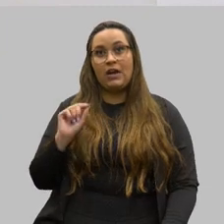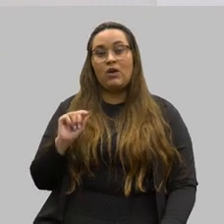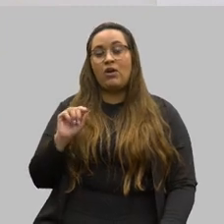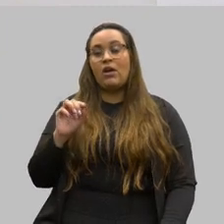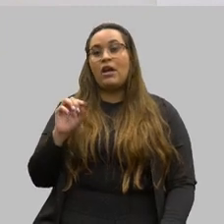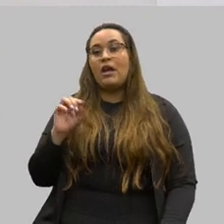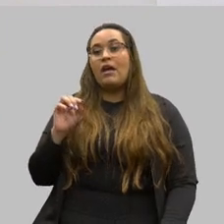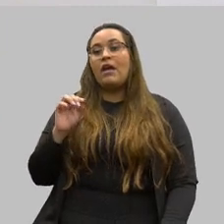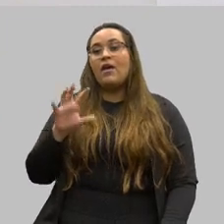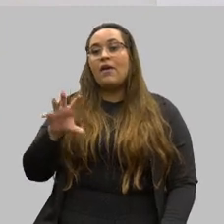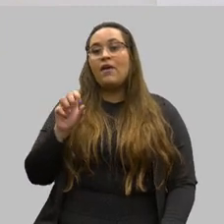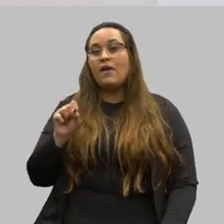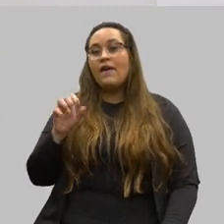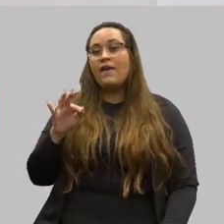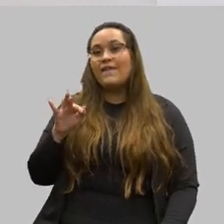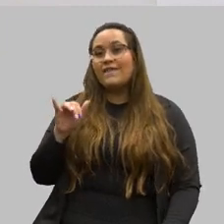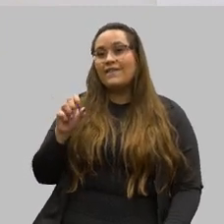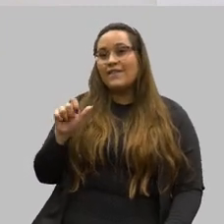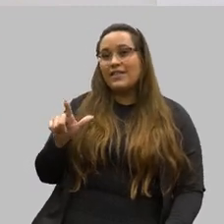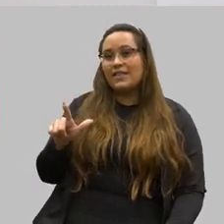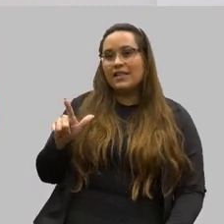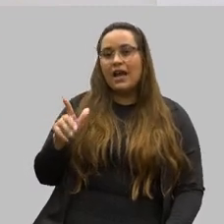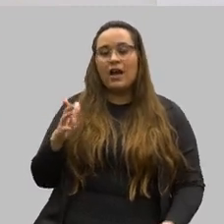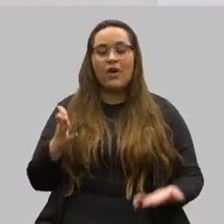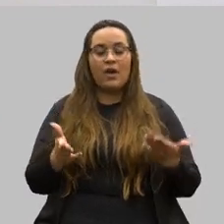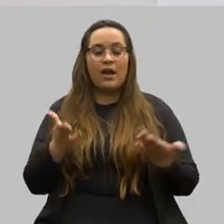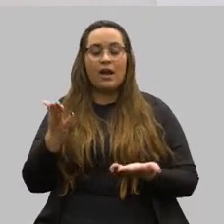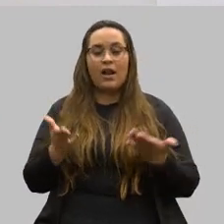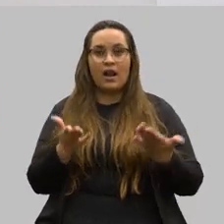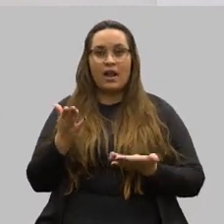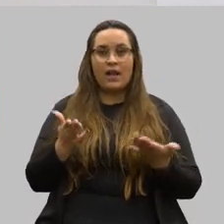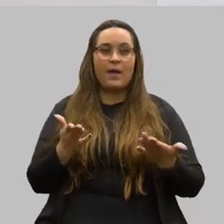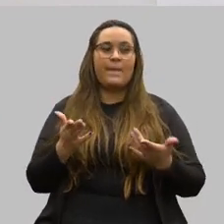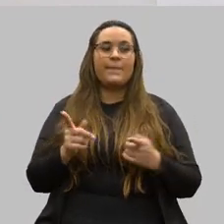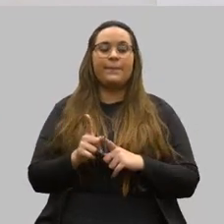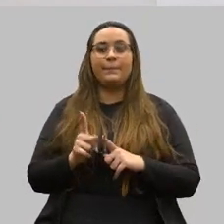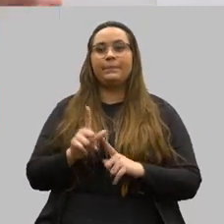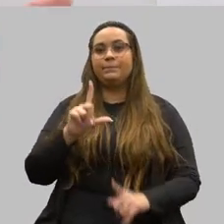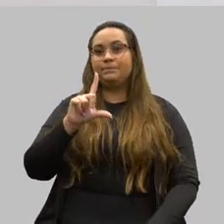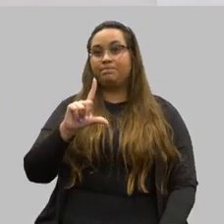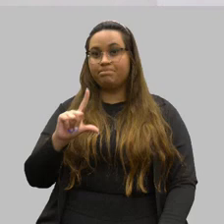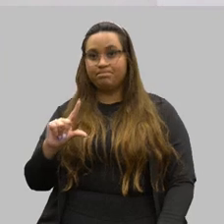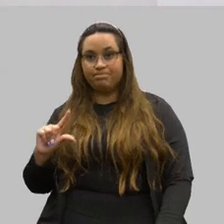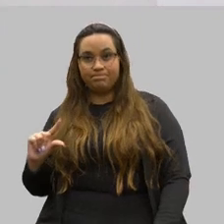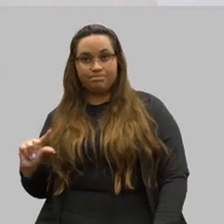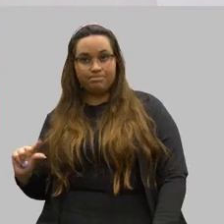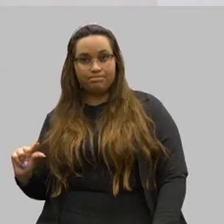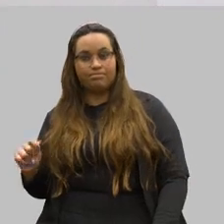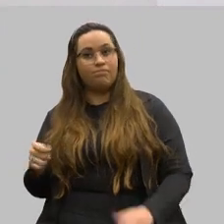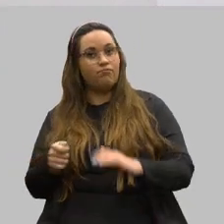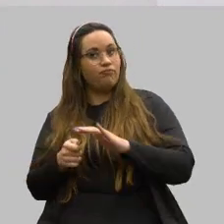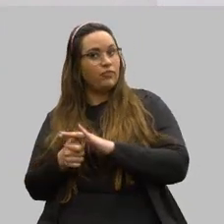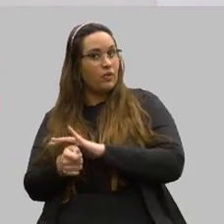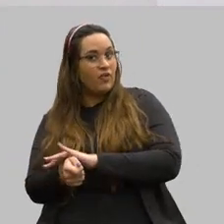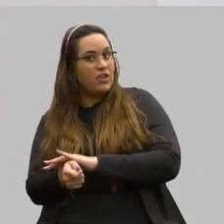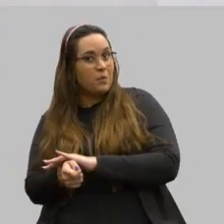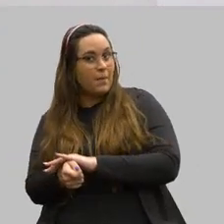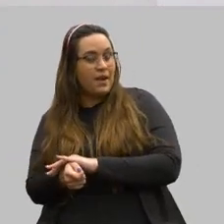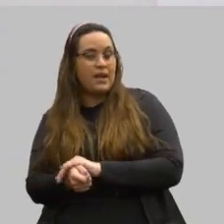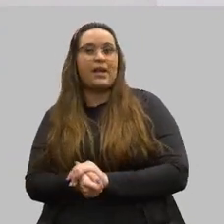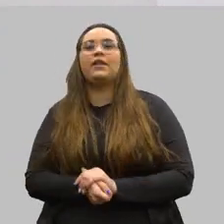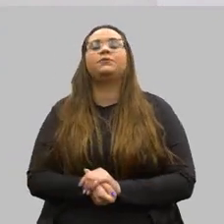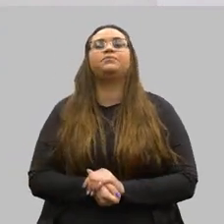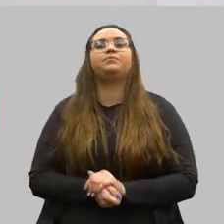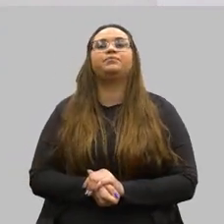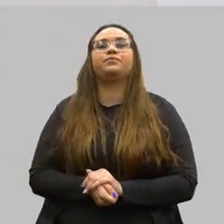eh da discussão do equilíbrio fiscal e portanto a diminuição do investimento público eh não